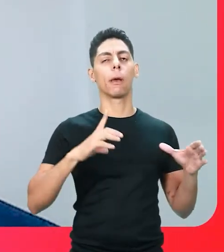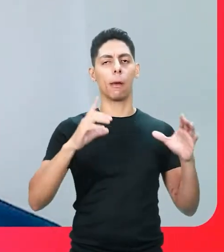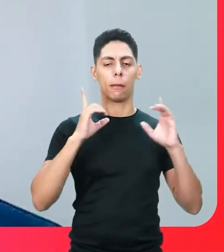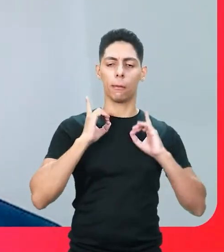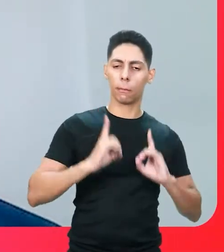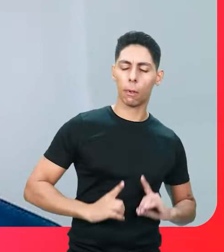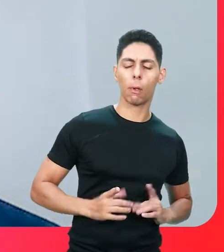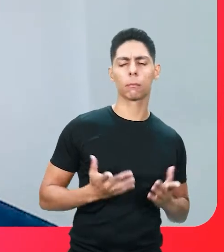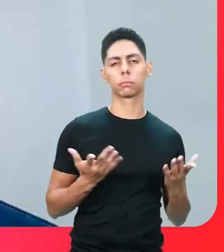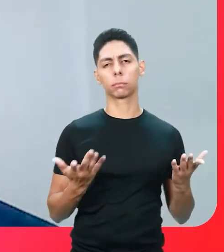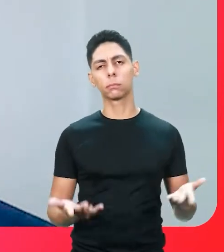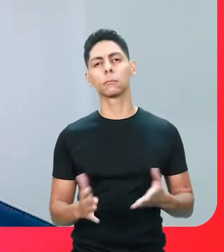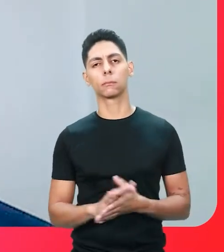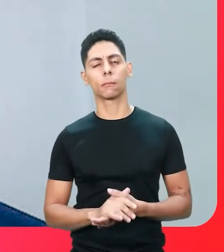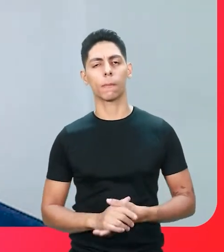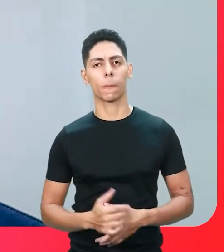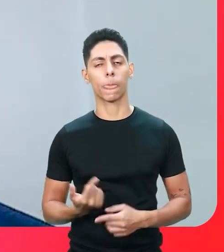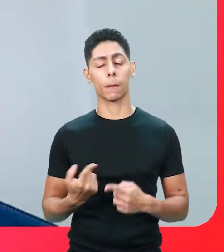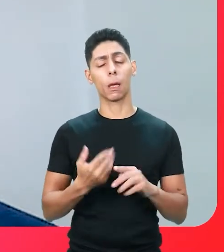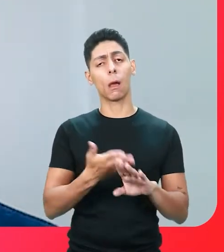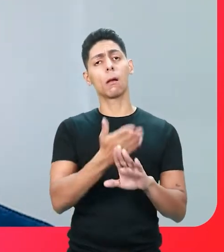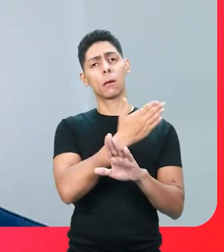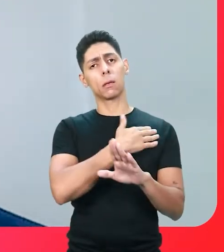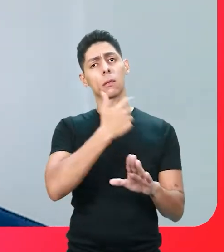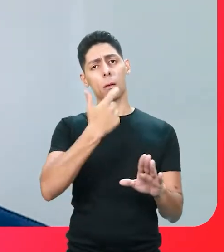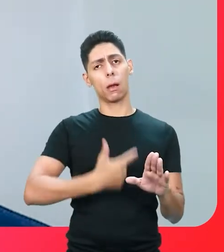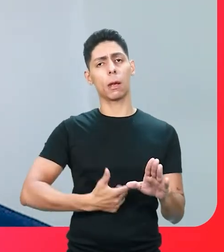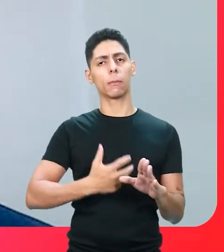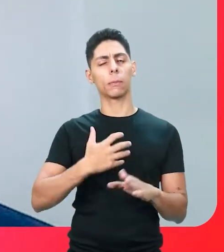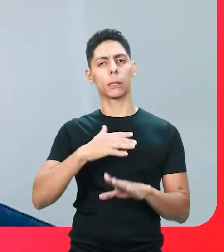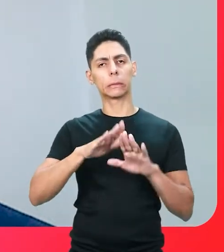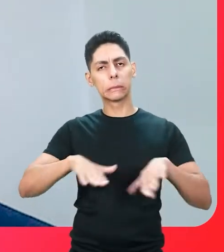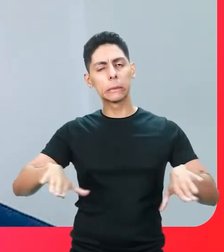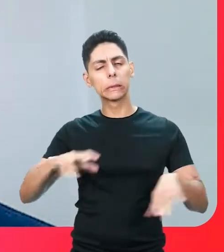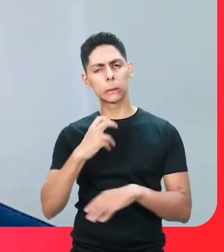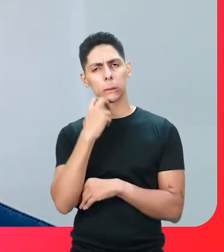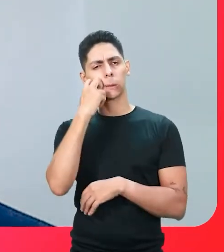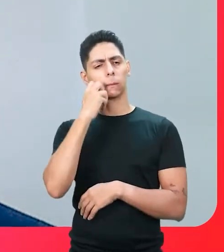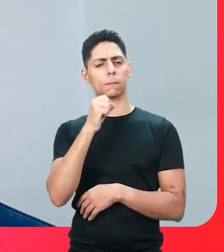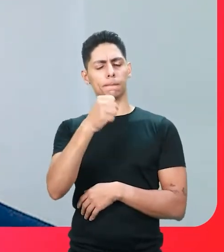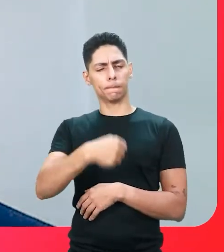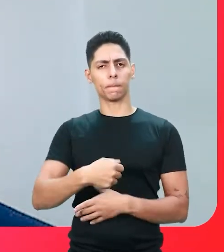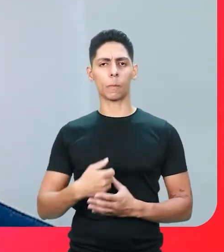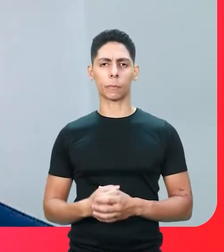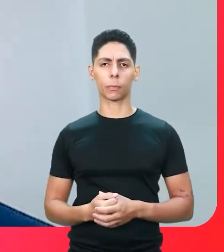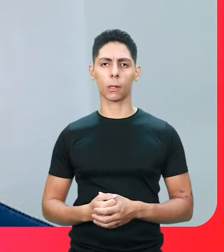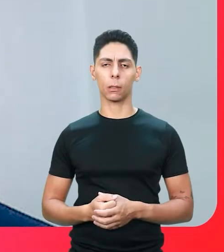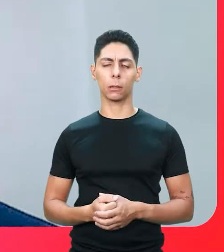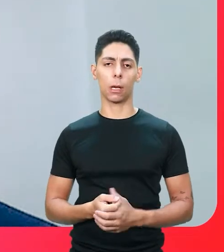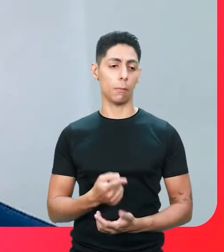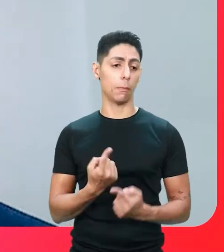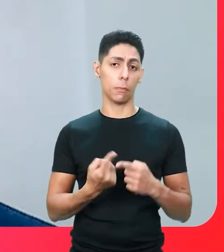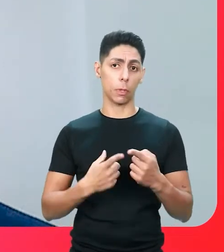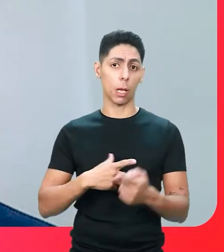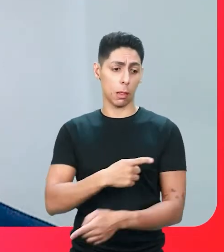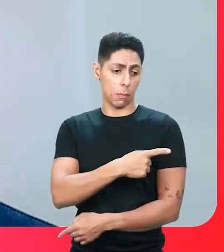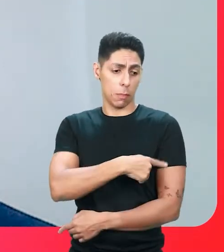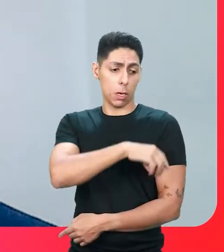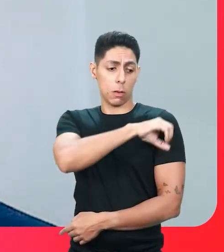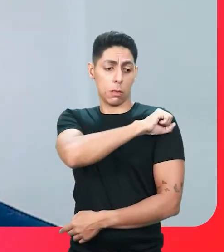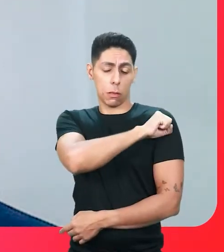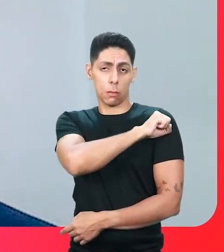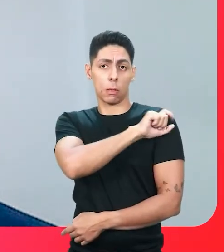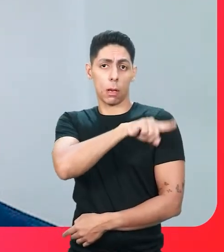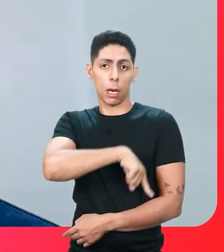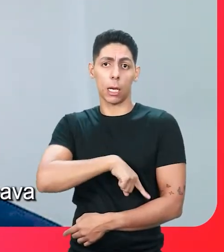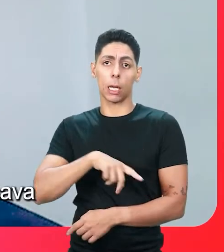que era realmente uma criança tímida. Para você ter uma ideia, da primeira à oitava série, eu era aquele menino que sentava